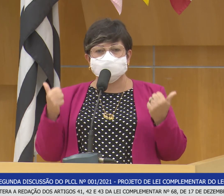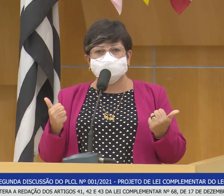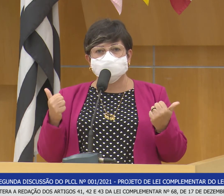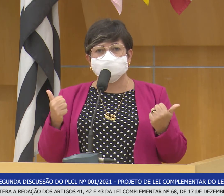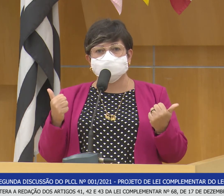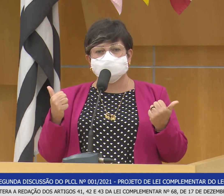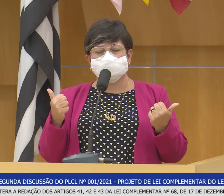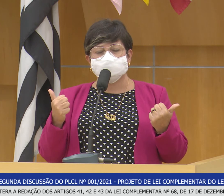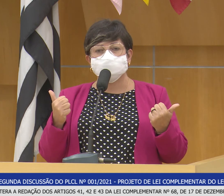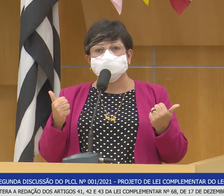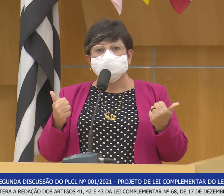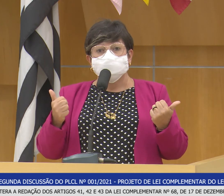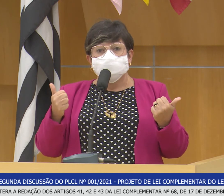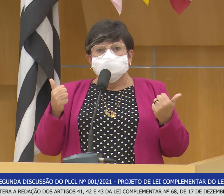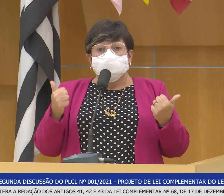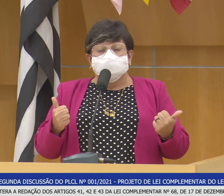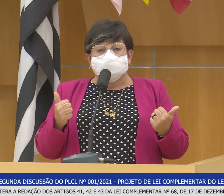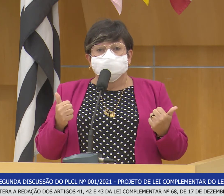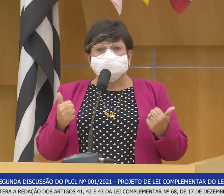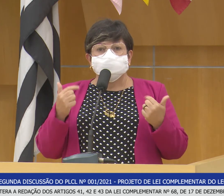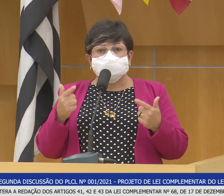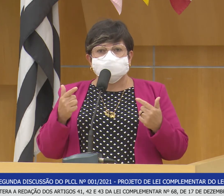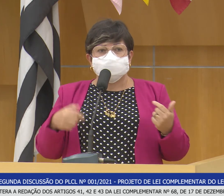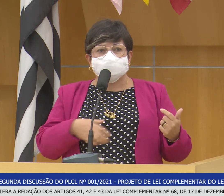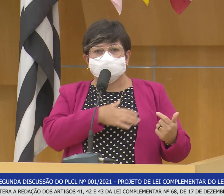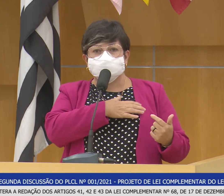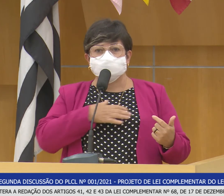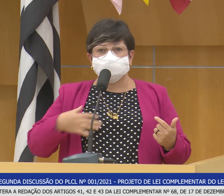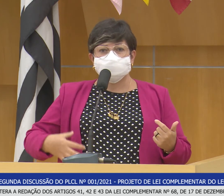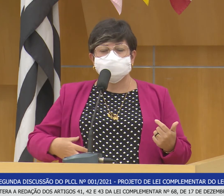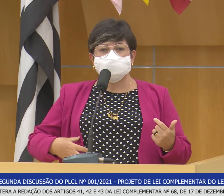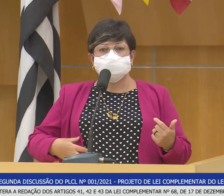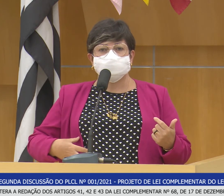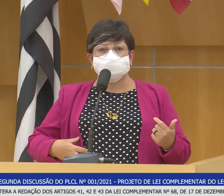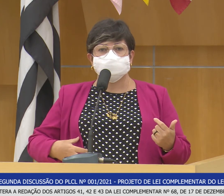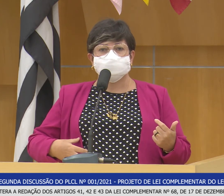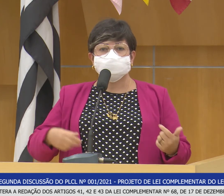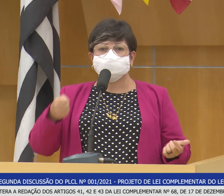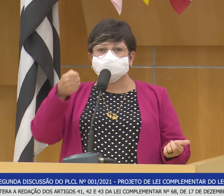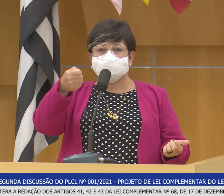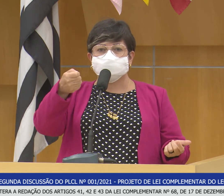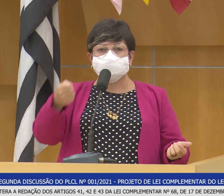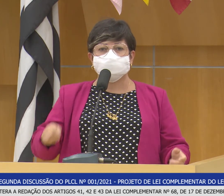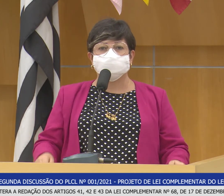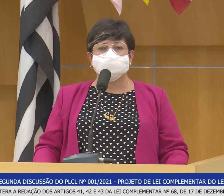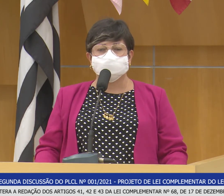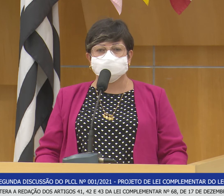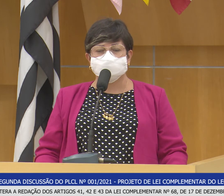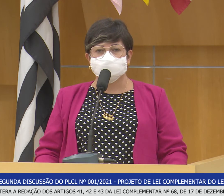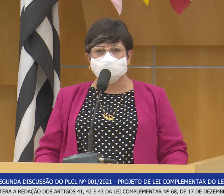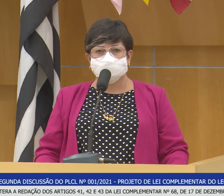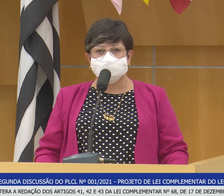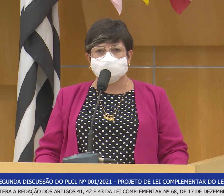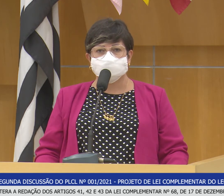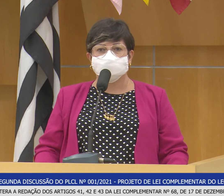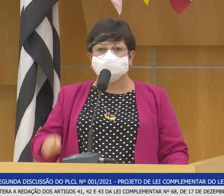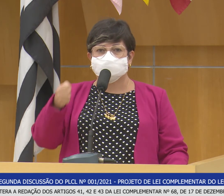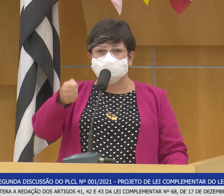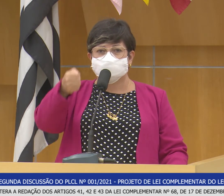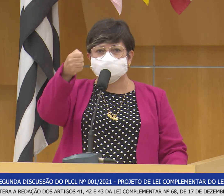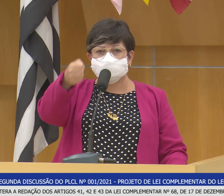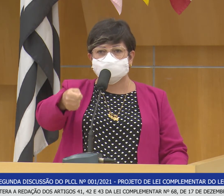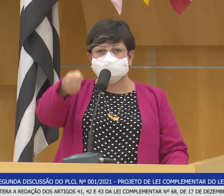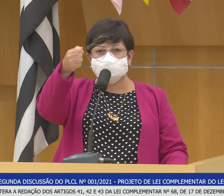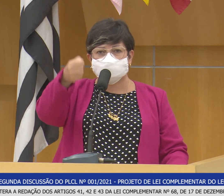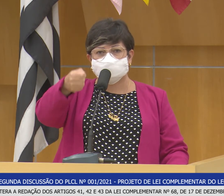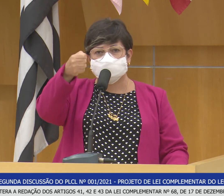disse também na outra sessão, muitas vezes, para que a gente usasse o cinto de segurança, foi preciso a aplicação de multas, até